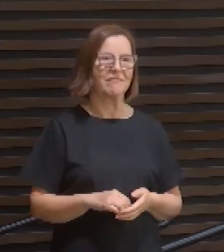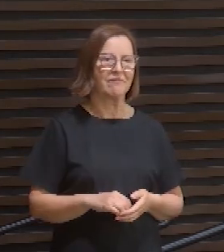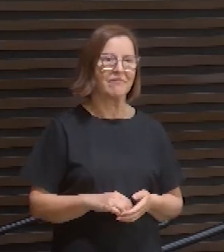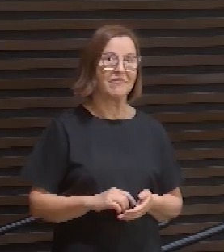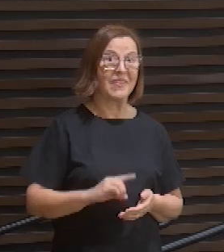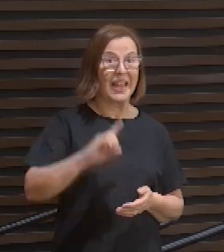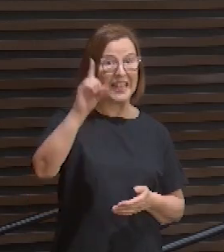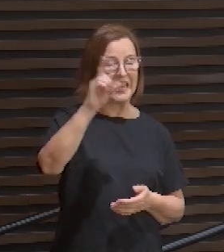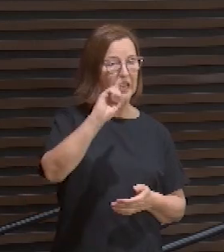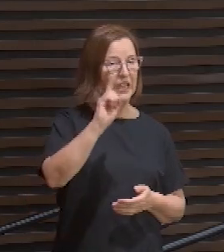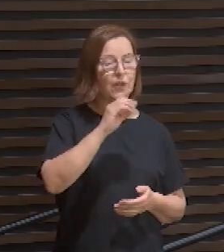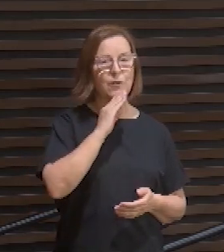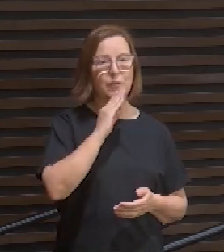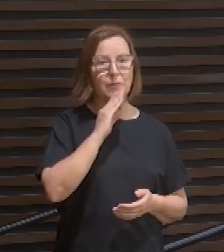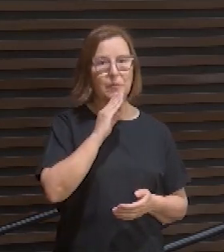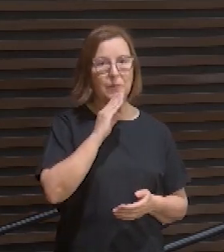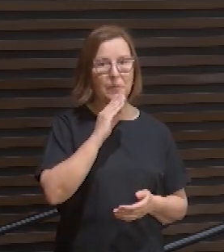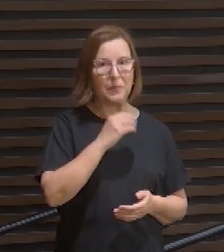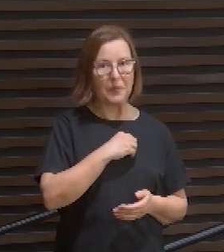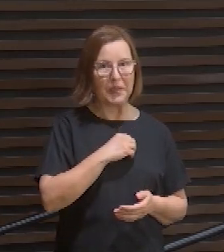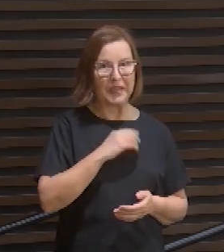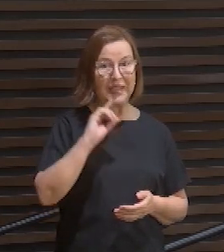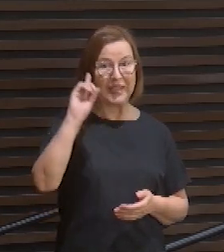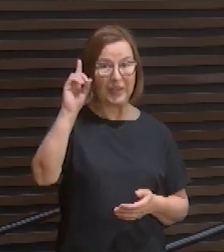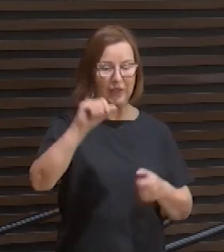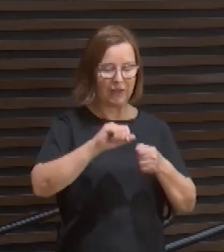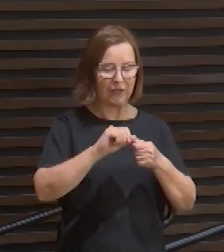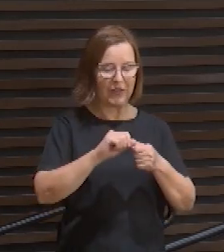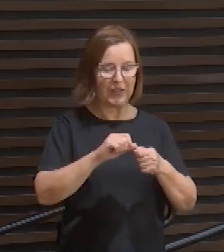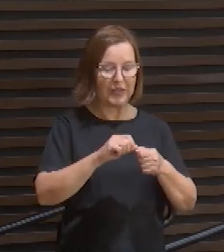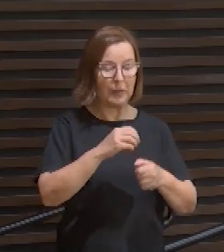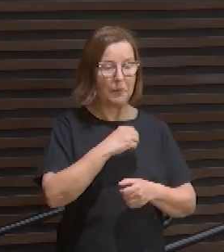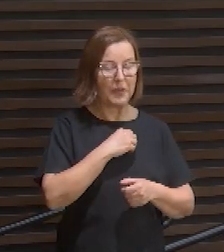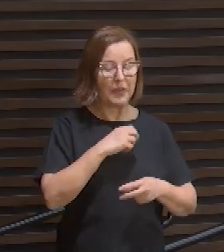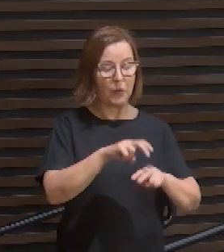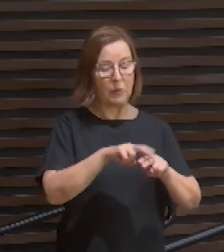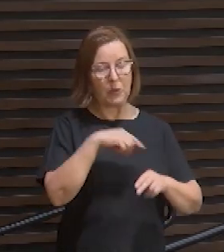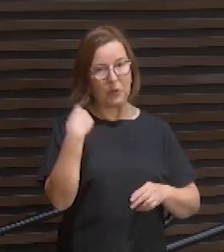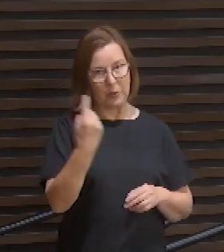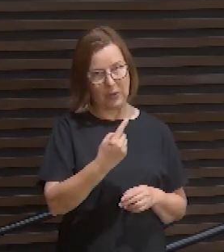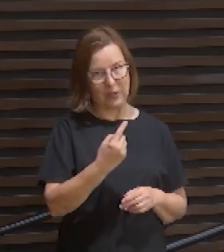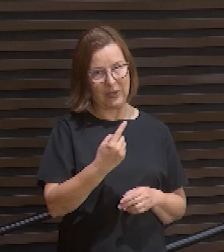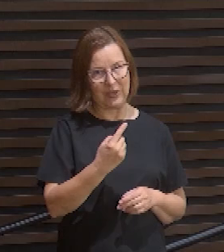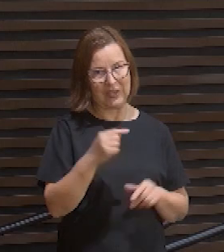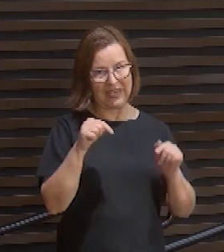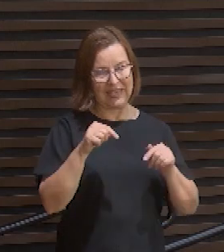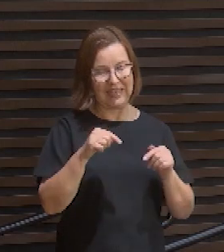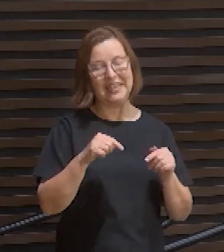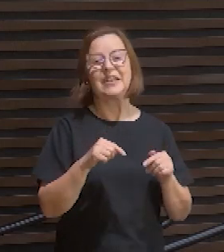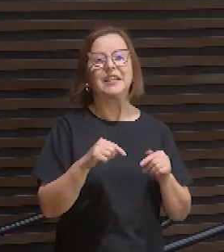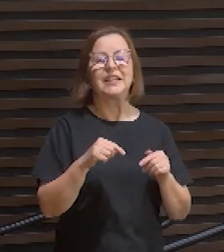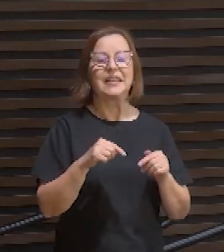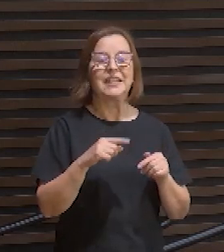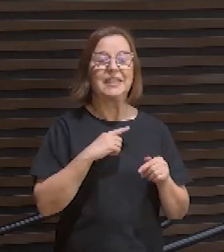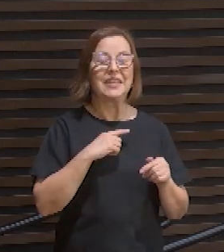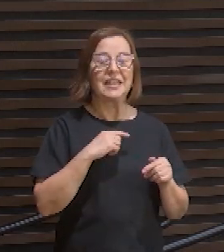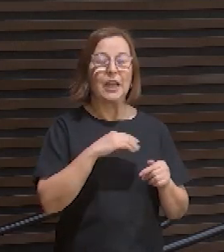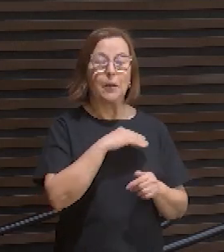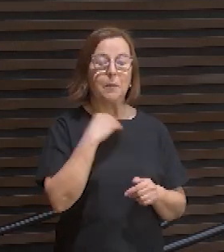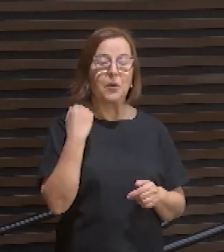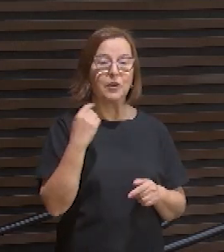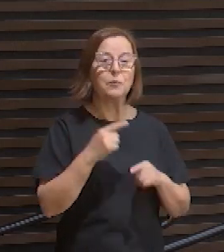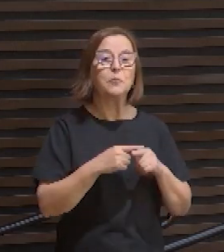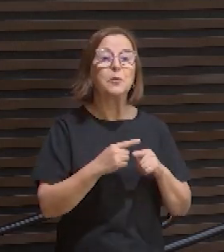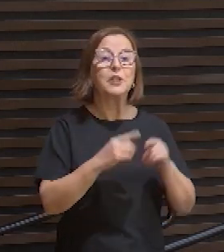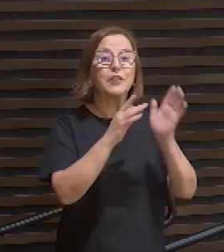o pecado, ele o fez pecado por nós. Certo? Aqui nós temos a morte. Por que ele morreu? Porque ele